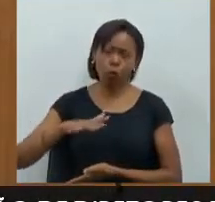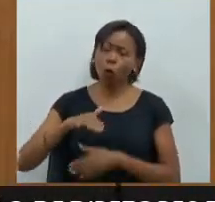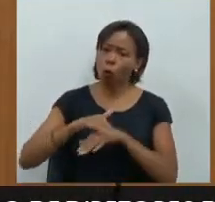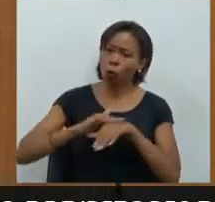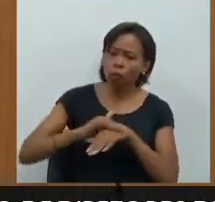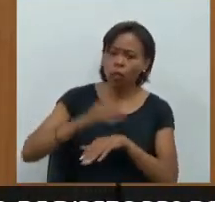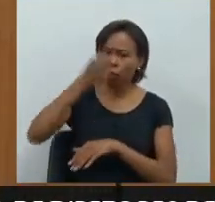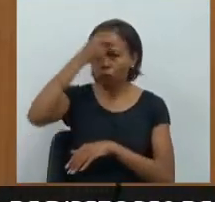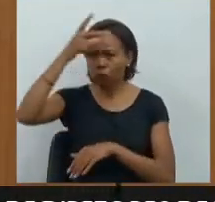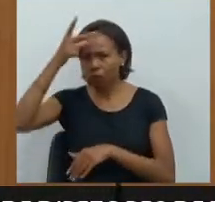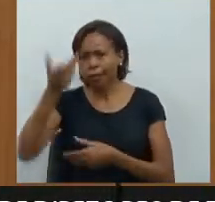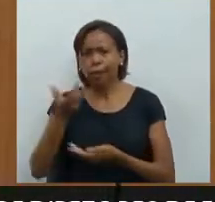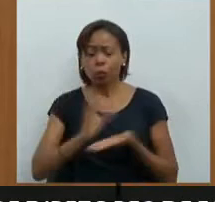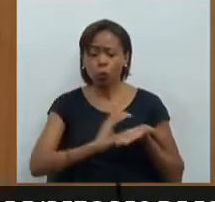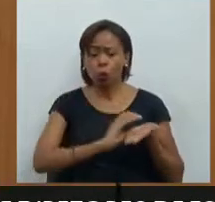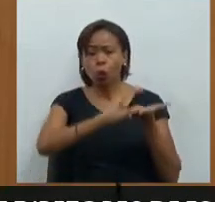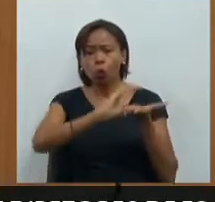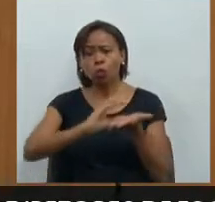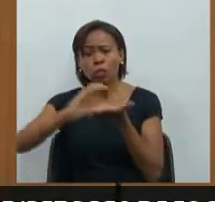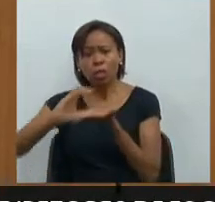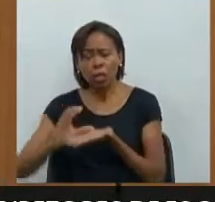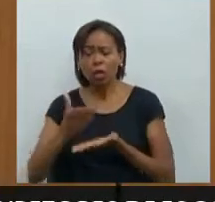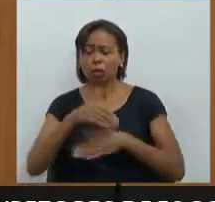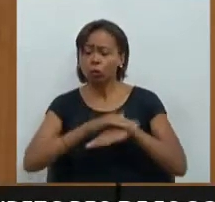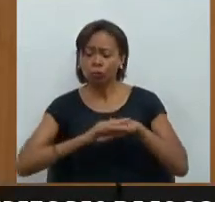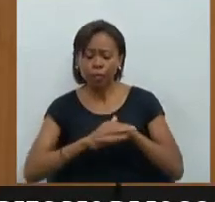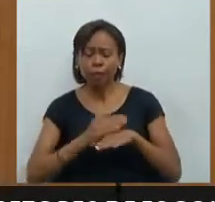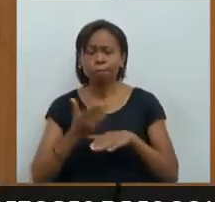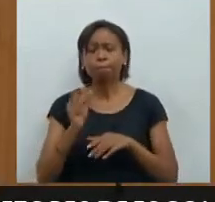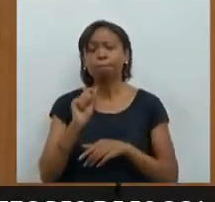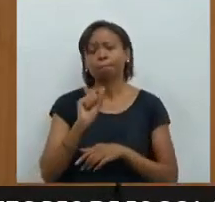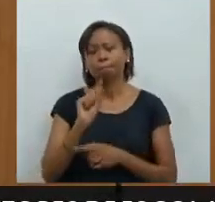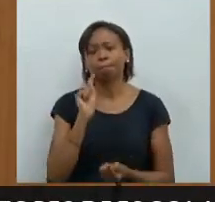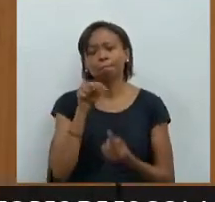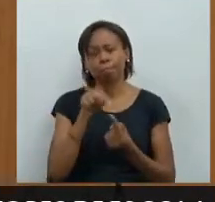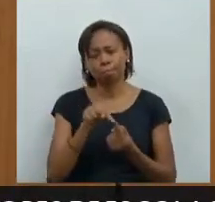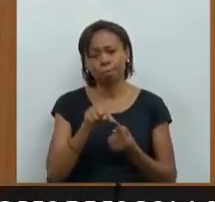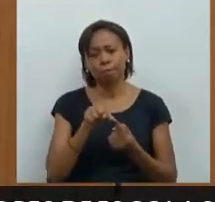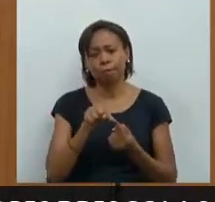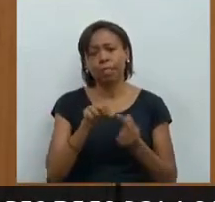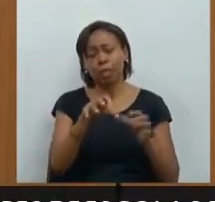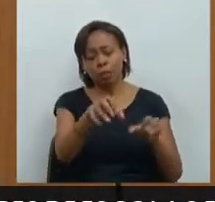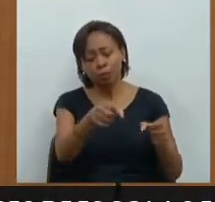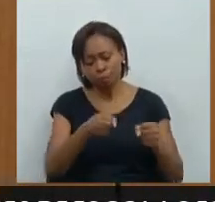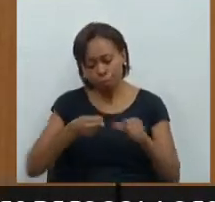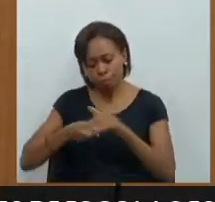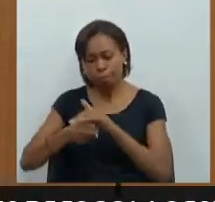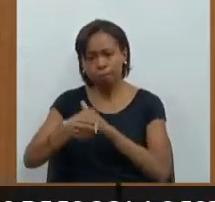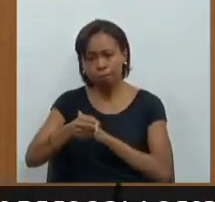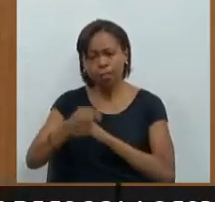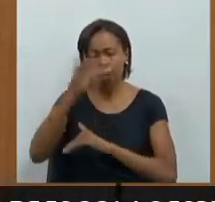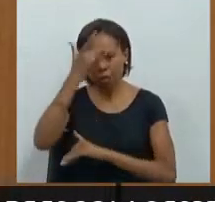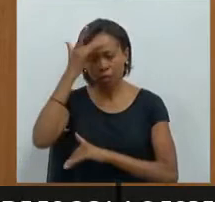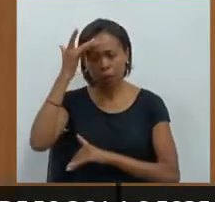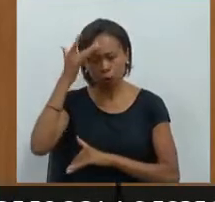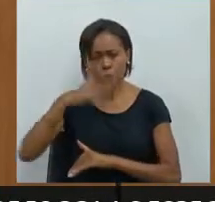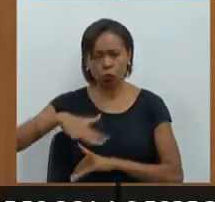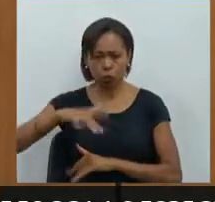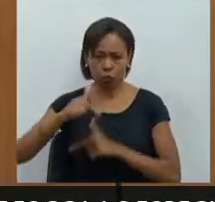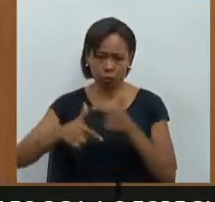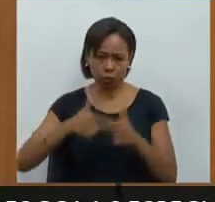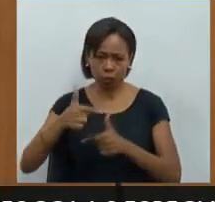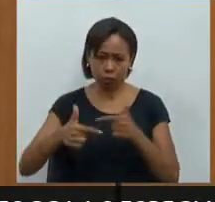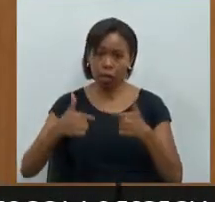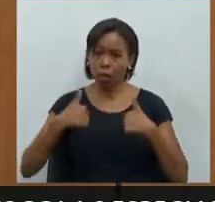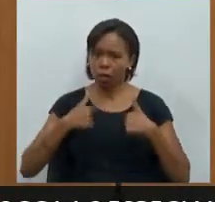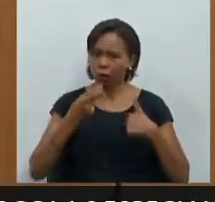com os conselhos, para que essas pessoas, de fato, estejam incluídas no mercado de trabalho. Minha fala vai ser rápida,